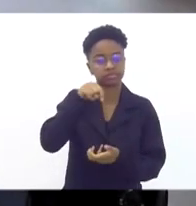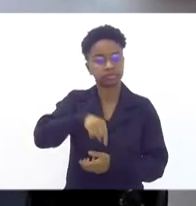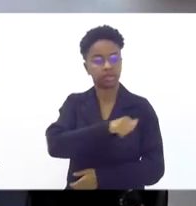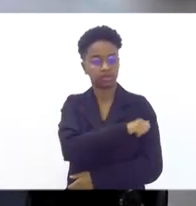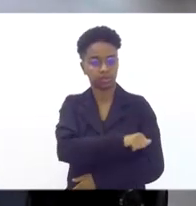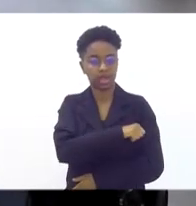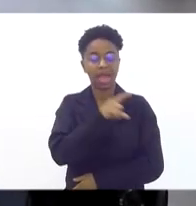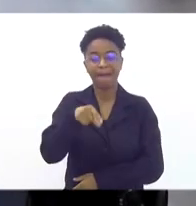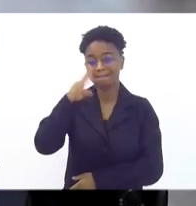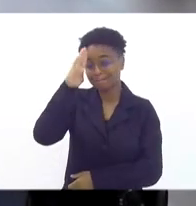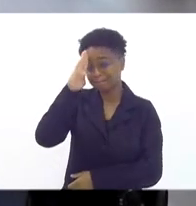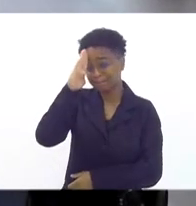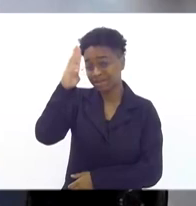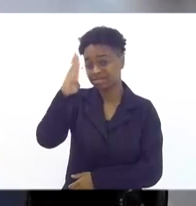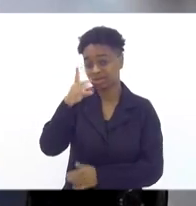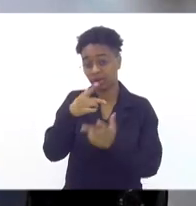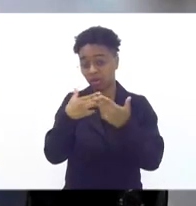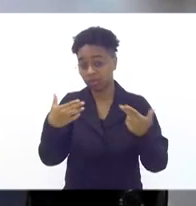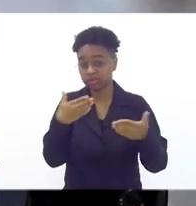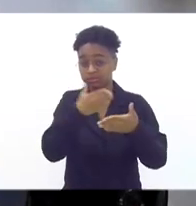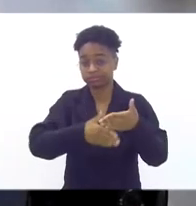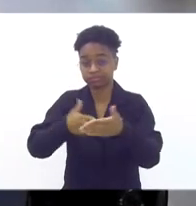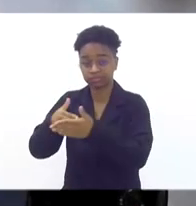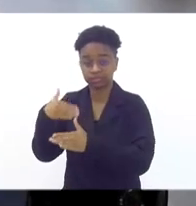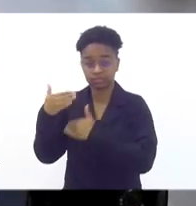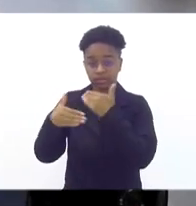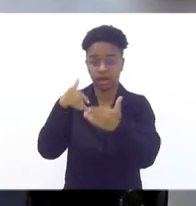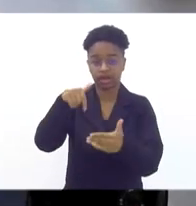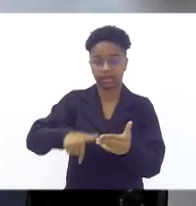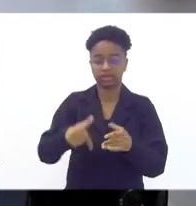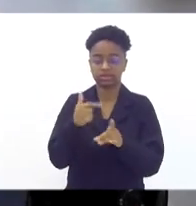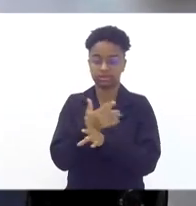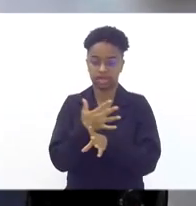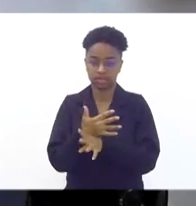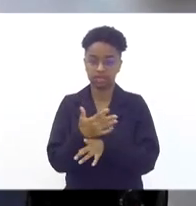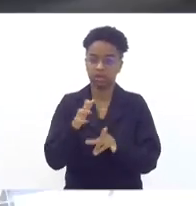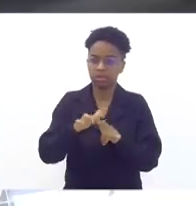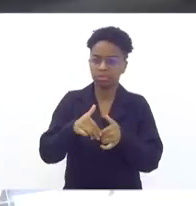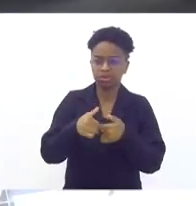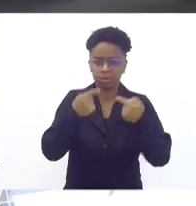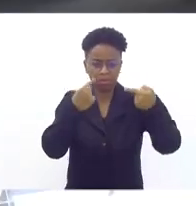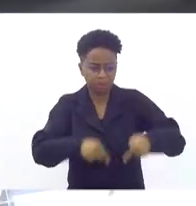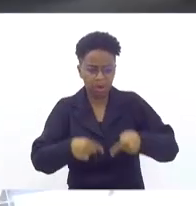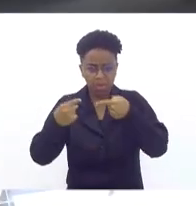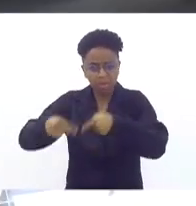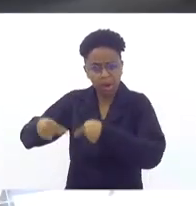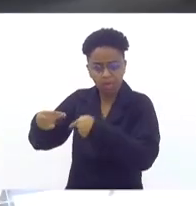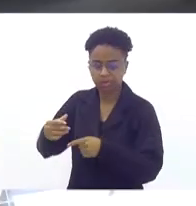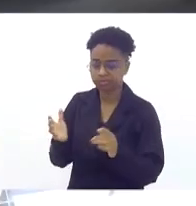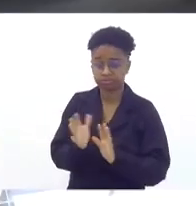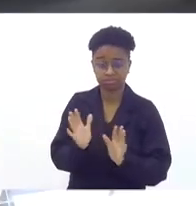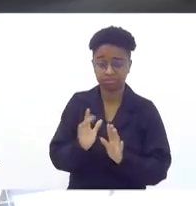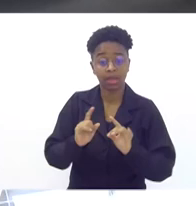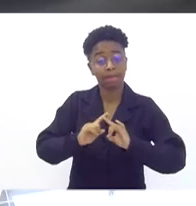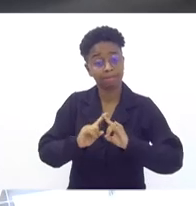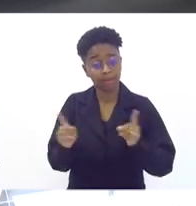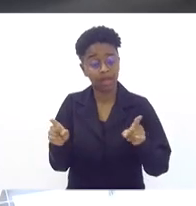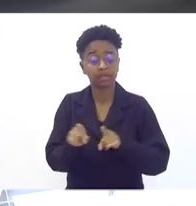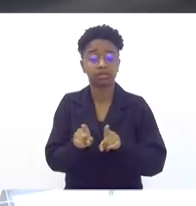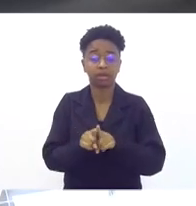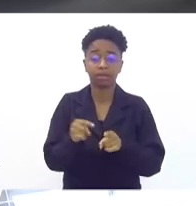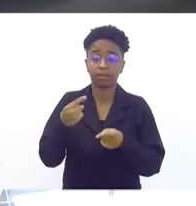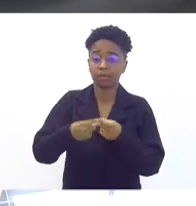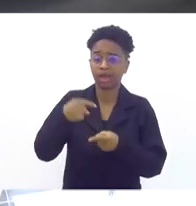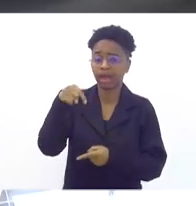principal fator impeditivo do desenvolvimento da cidade não só pela concorrência direto mas sem dúvida nenhuma porque